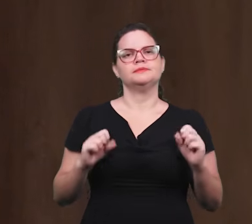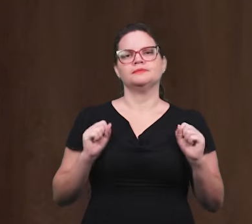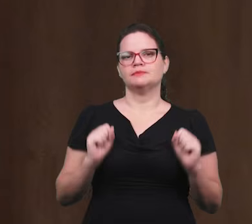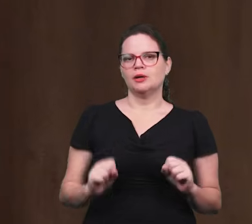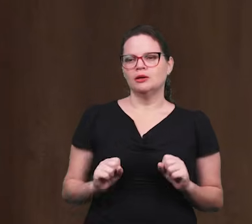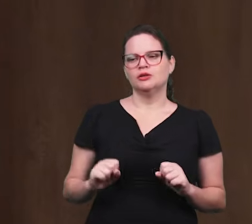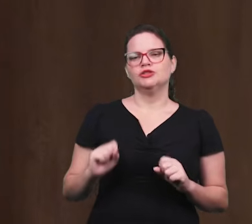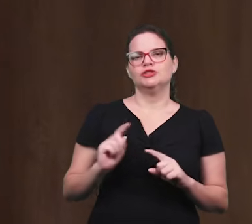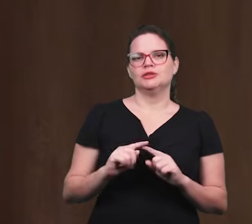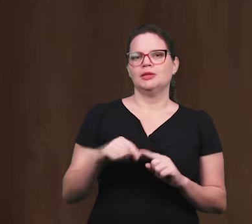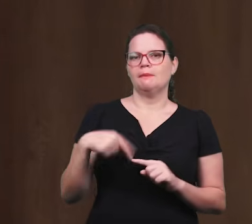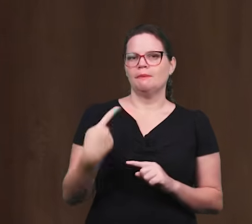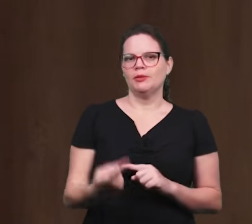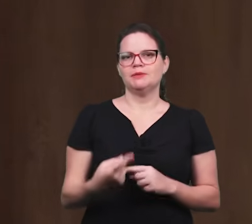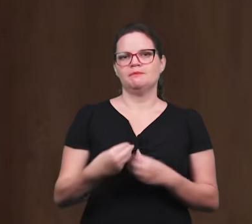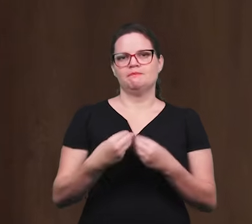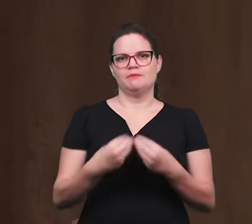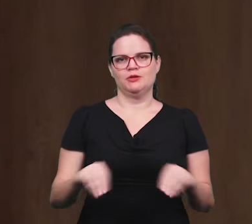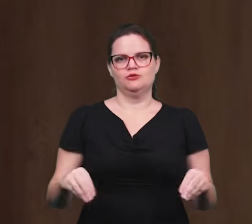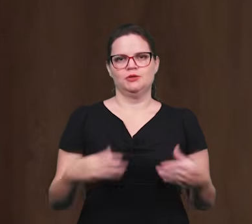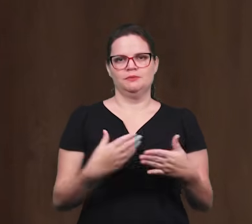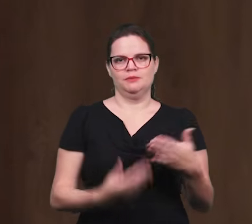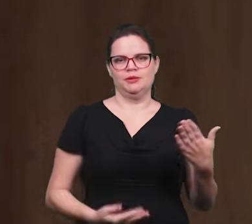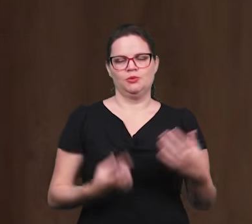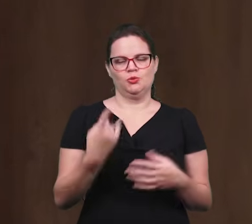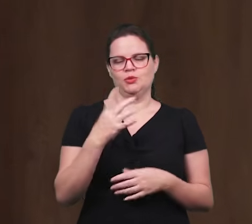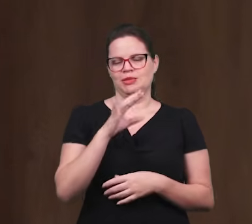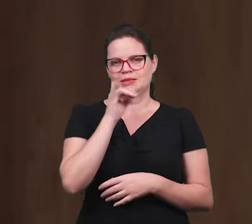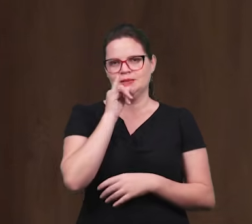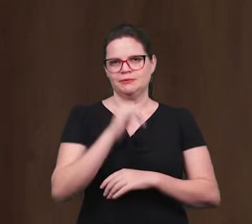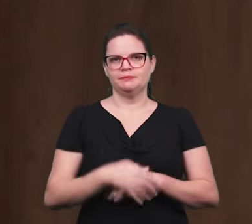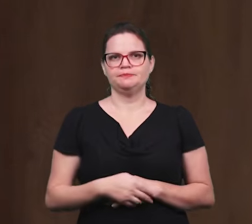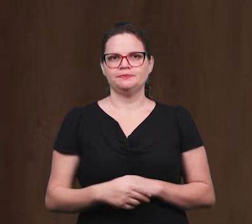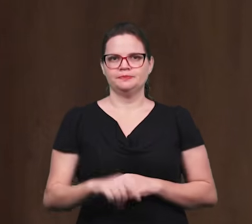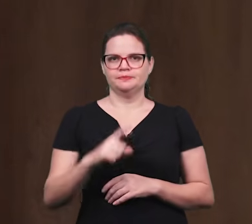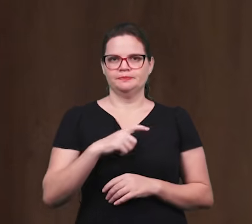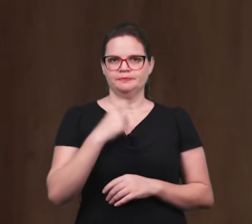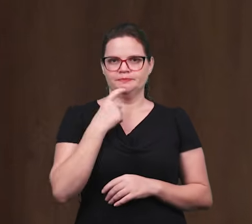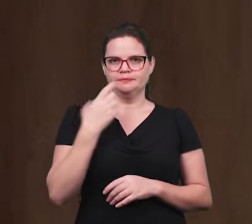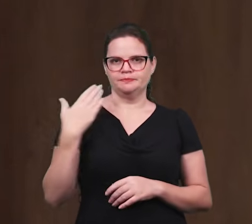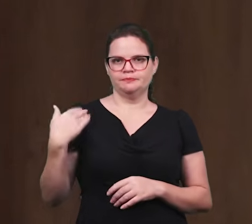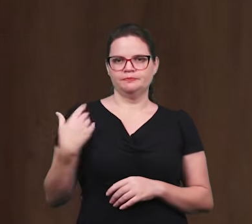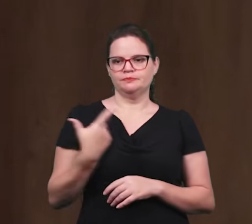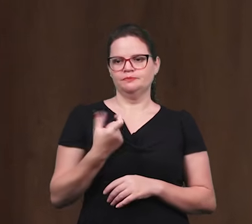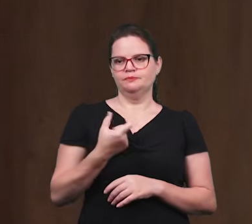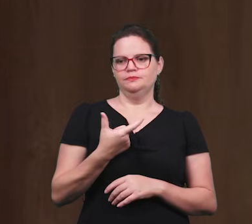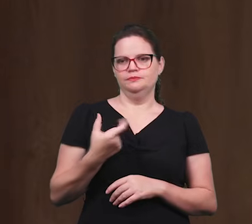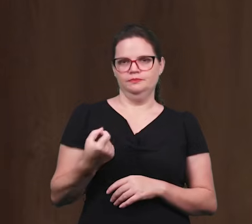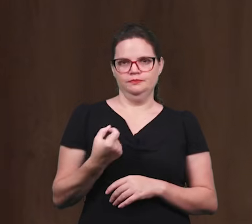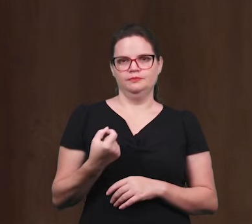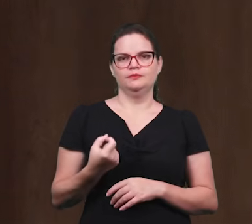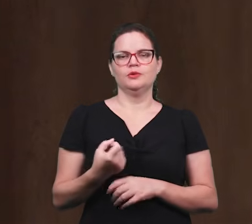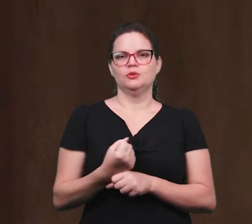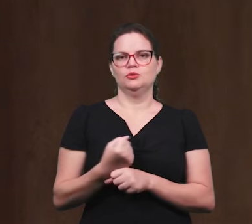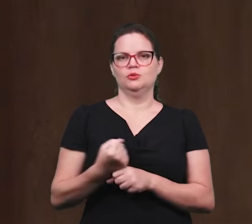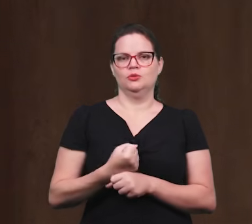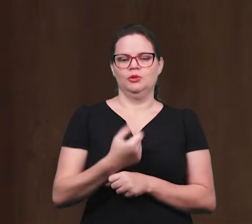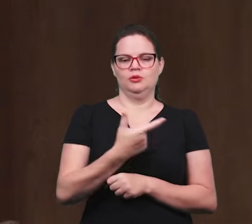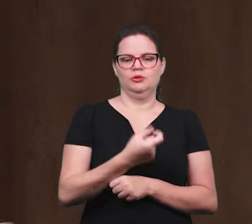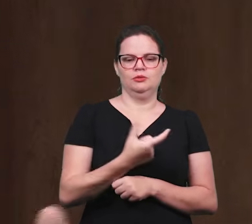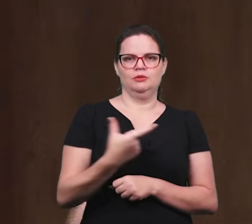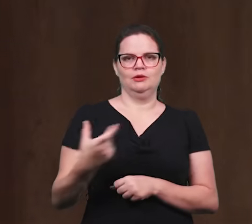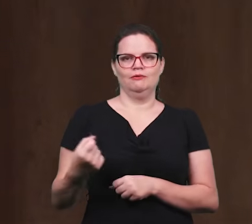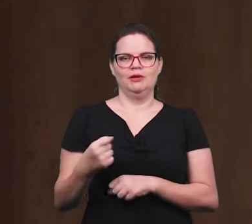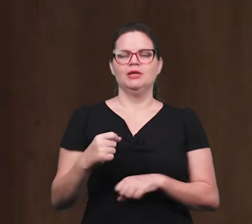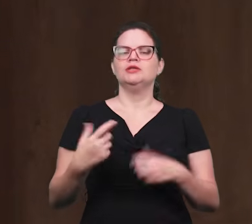ser rapidamente vencido. Eu vou dar só um exemplo aqui de uma batalha recente, agora de 2020. Eu não vou citar os países para não